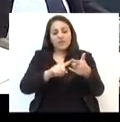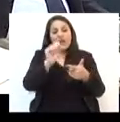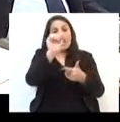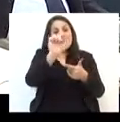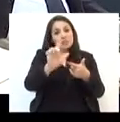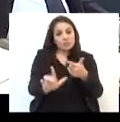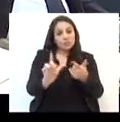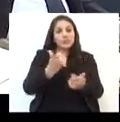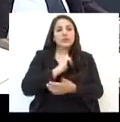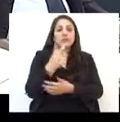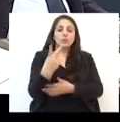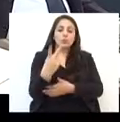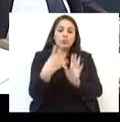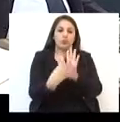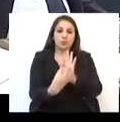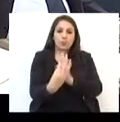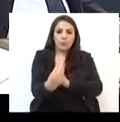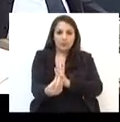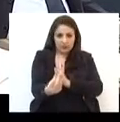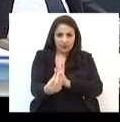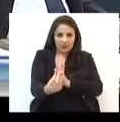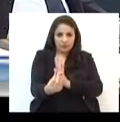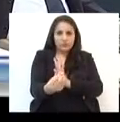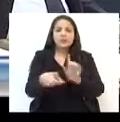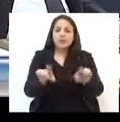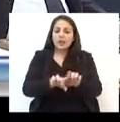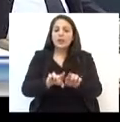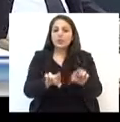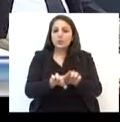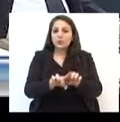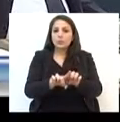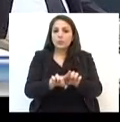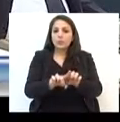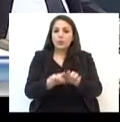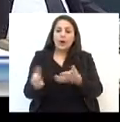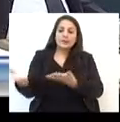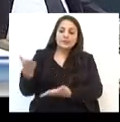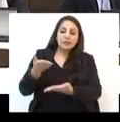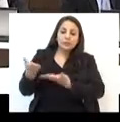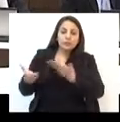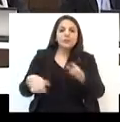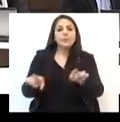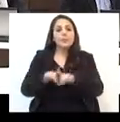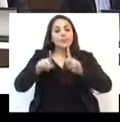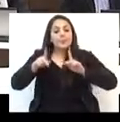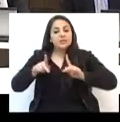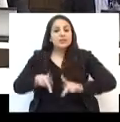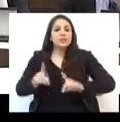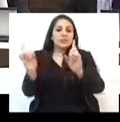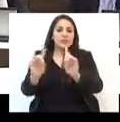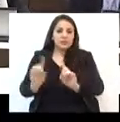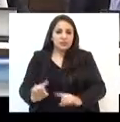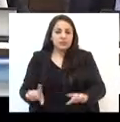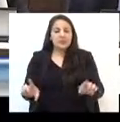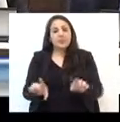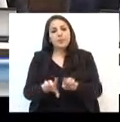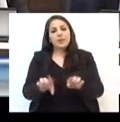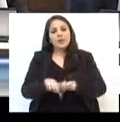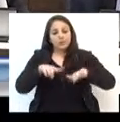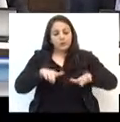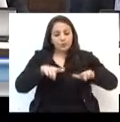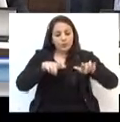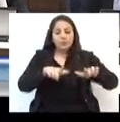2 modelos, contemplando inclusive pessoas com necessidades especiais. Os abrigos precisam respeitar